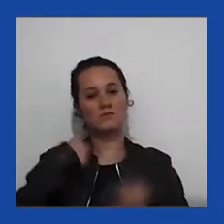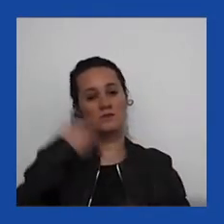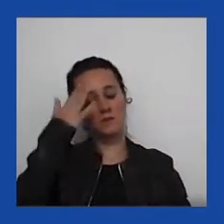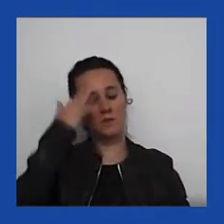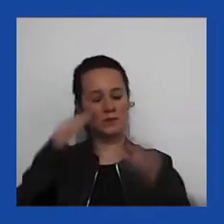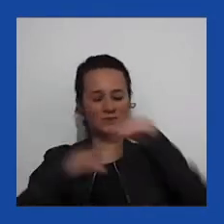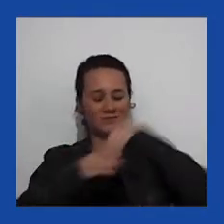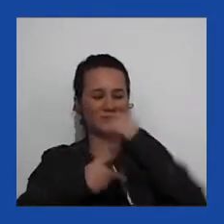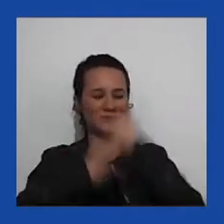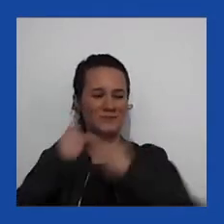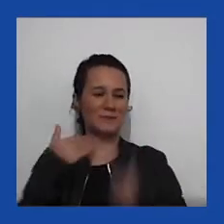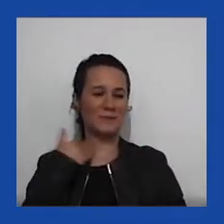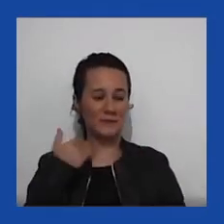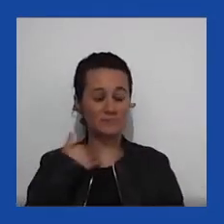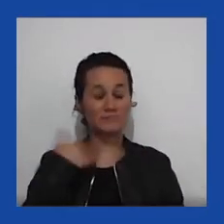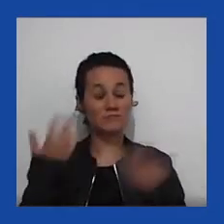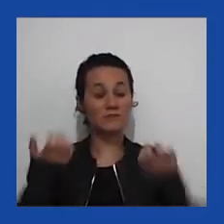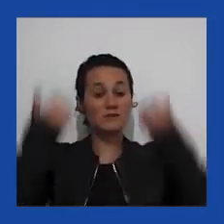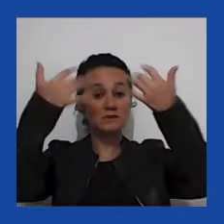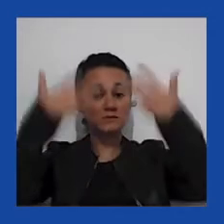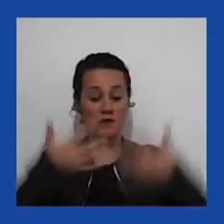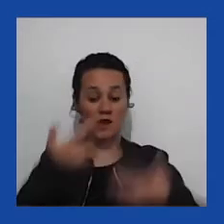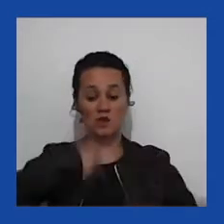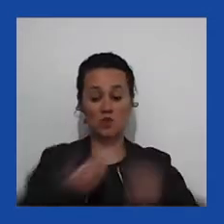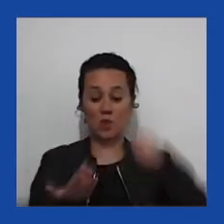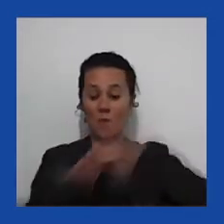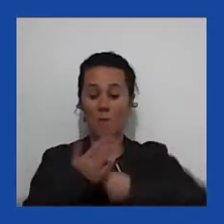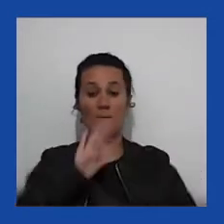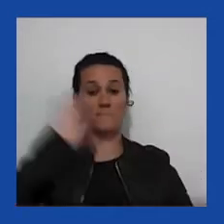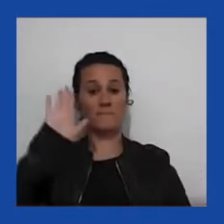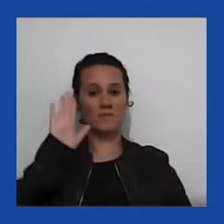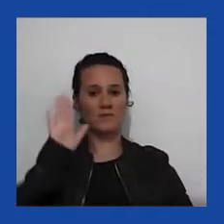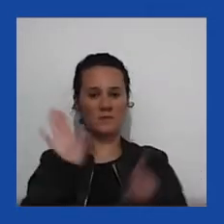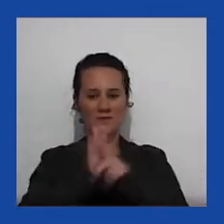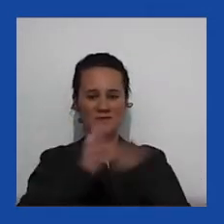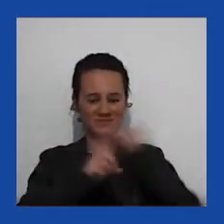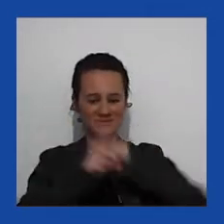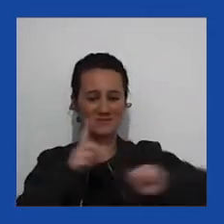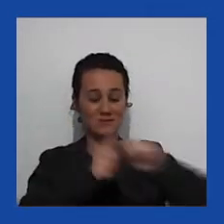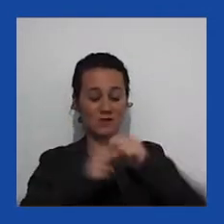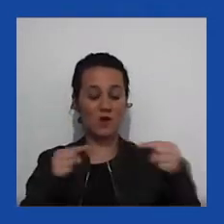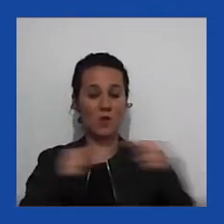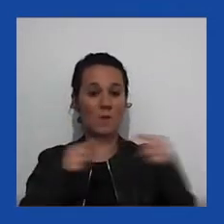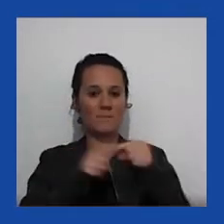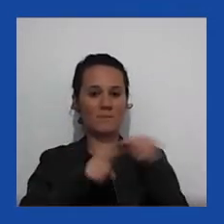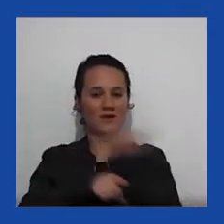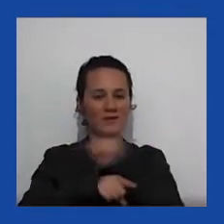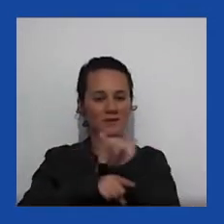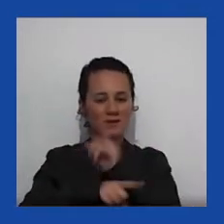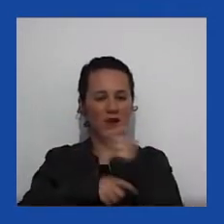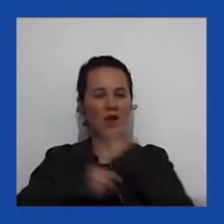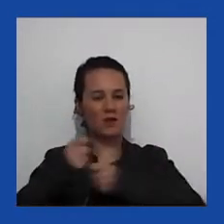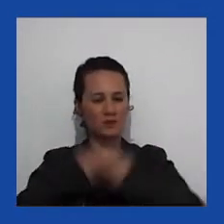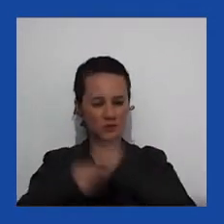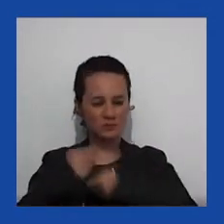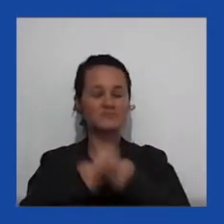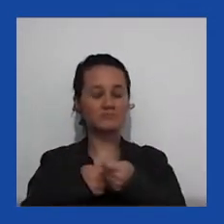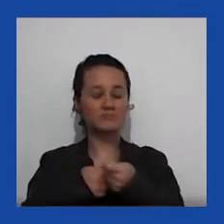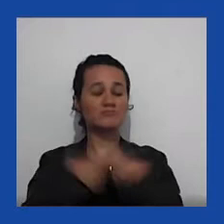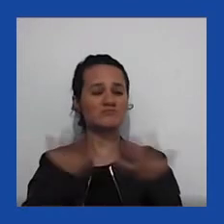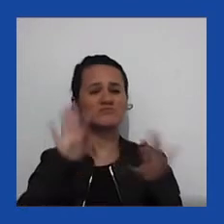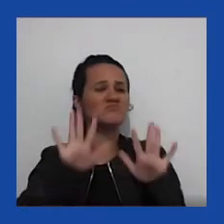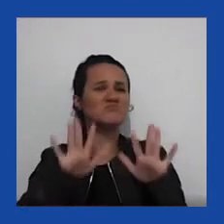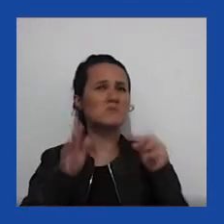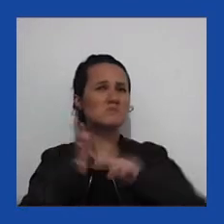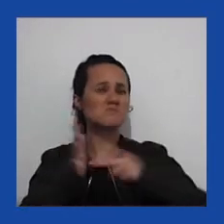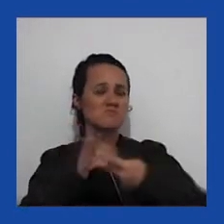né? Como eu estava dizendo, para nós o compromisso social está no centro da estratégia de negócio. E isso quer dizer que a preocupação nossa